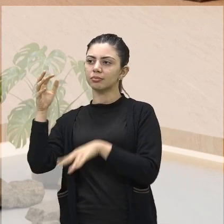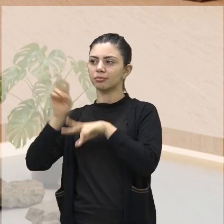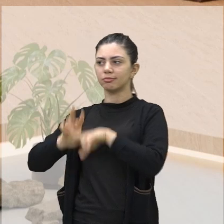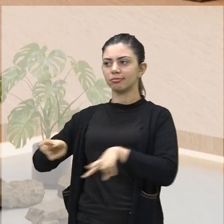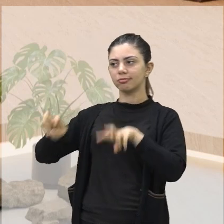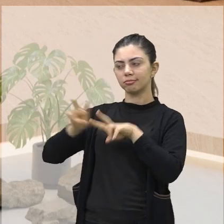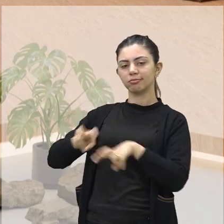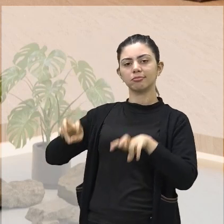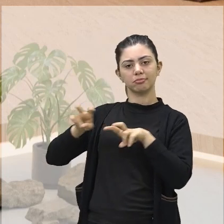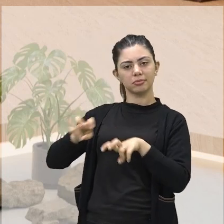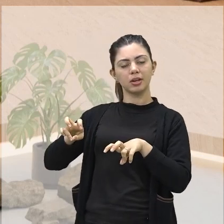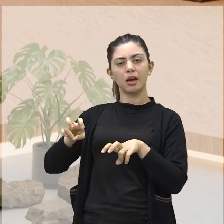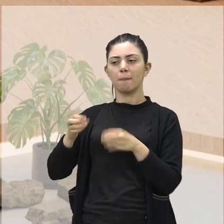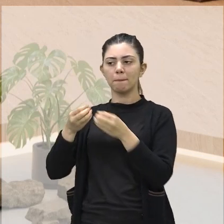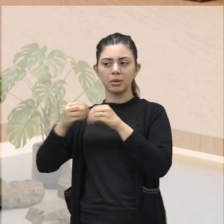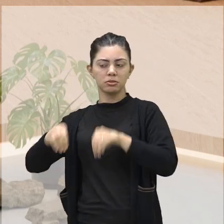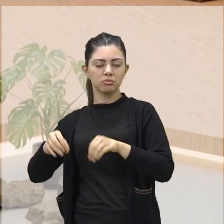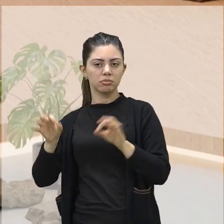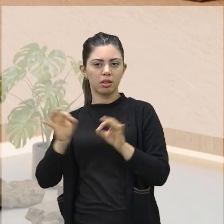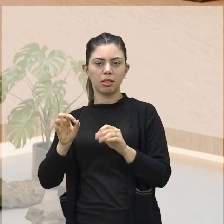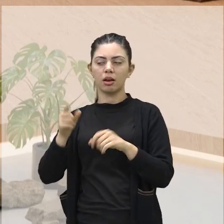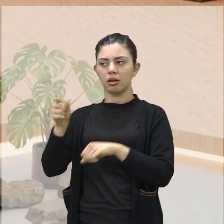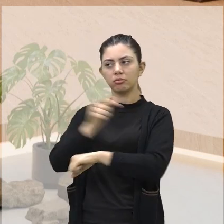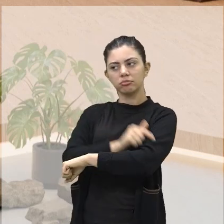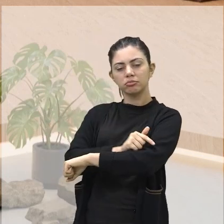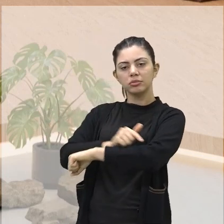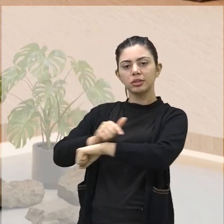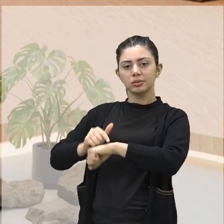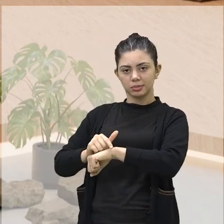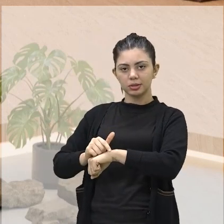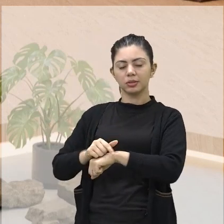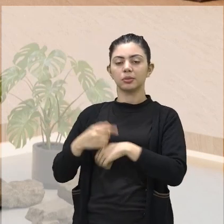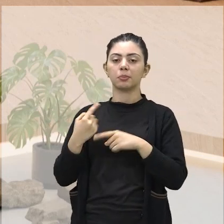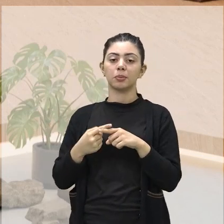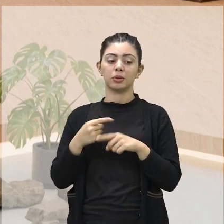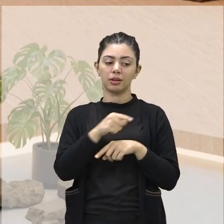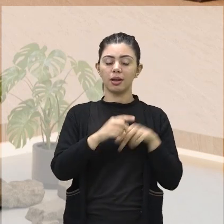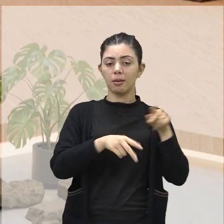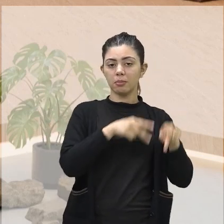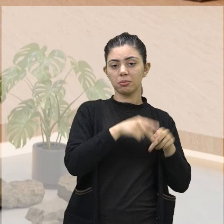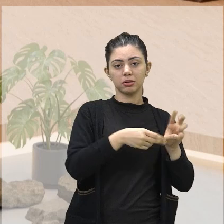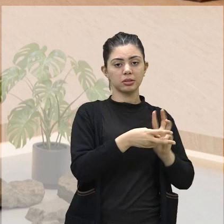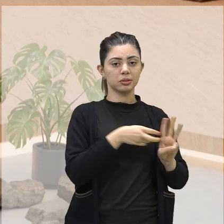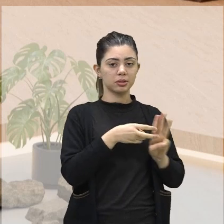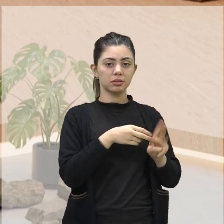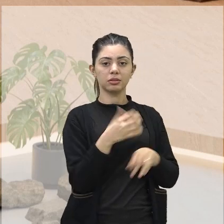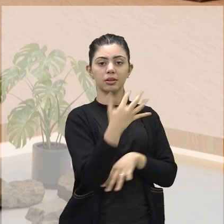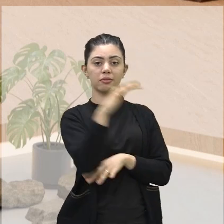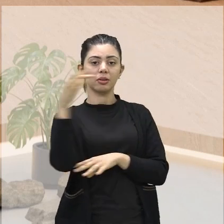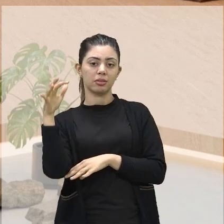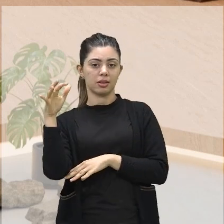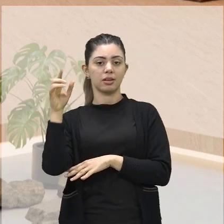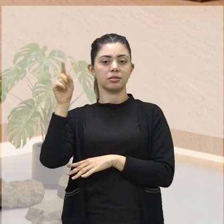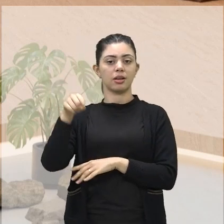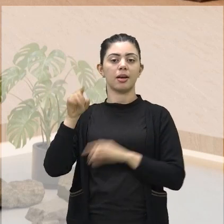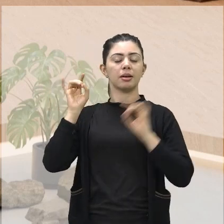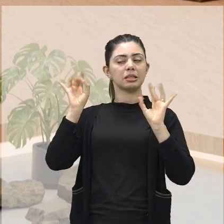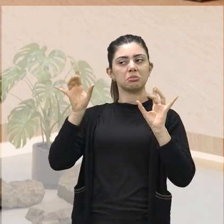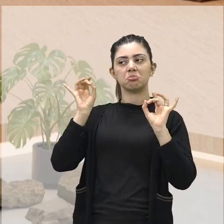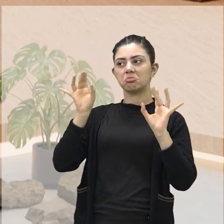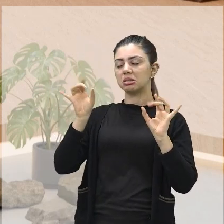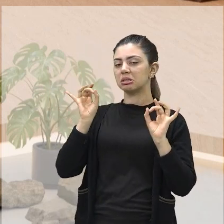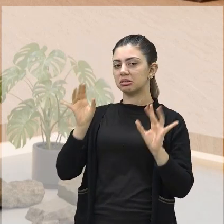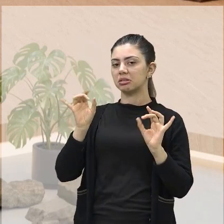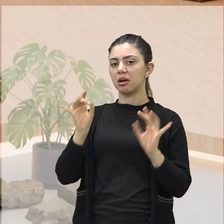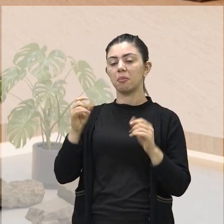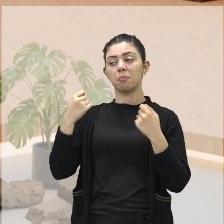possível, sempre respeitando a natureza, já que para esses povos indígenas a floresta ela é um ser sagrado e